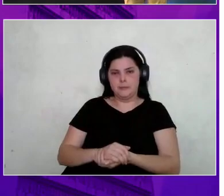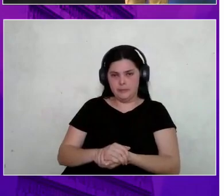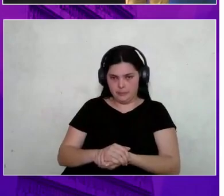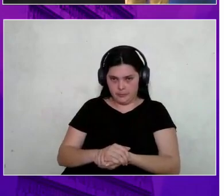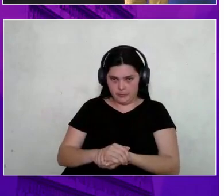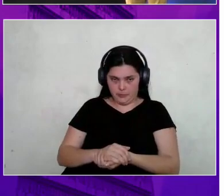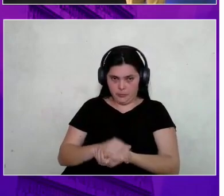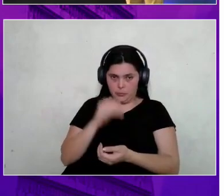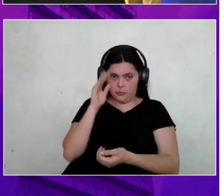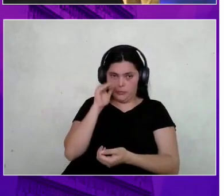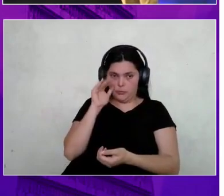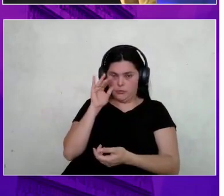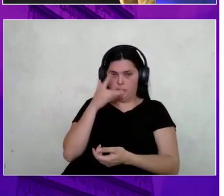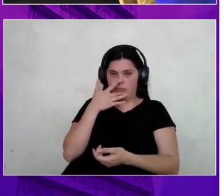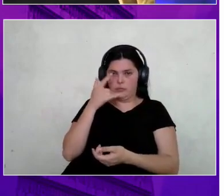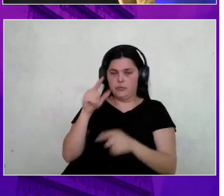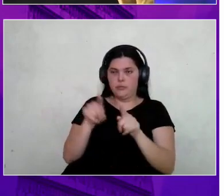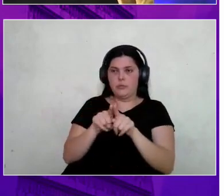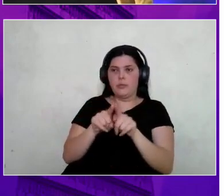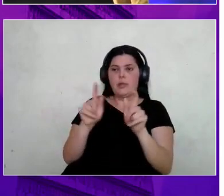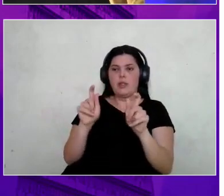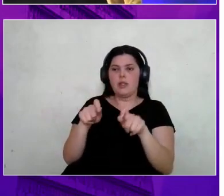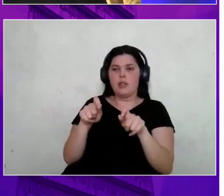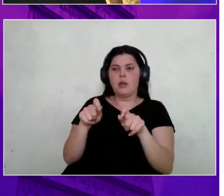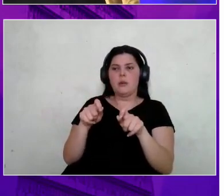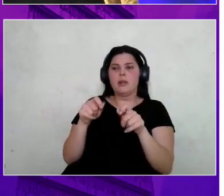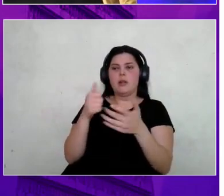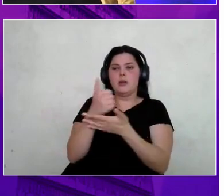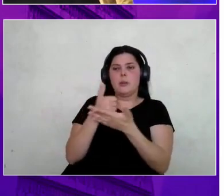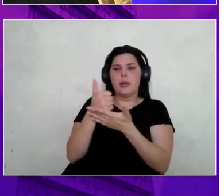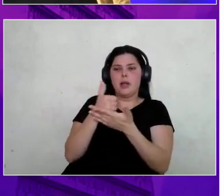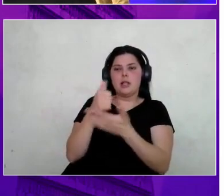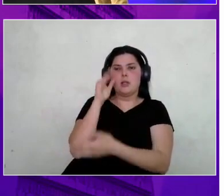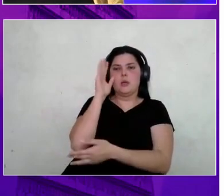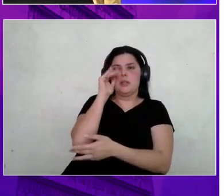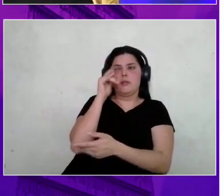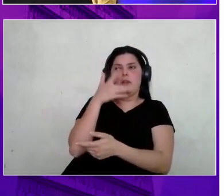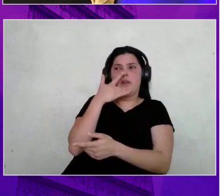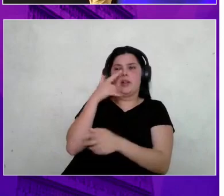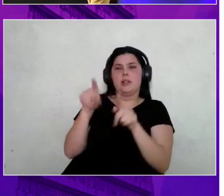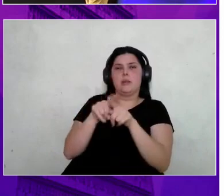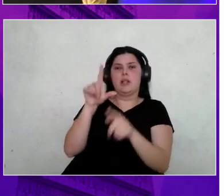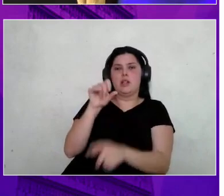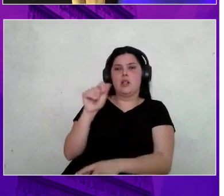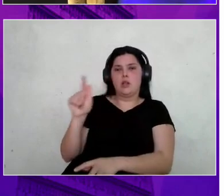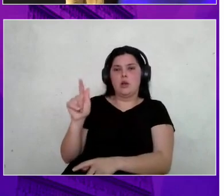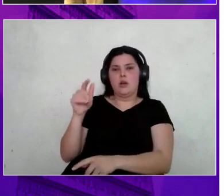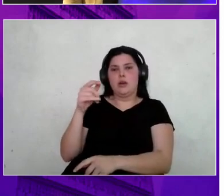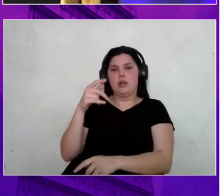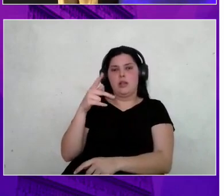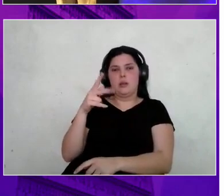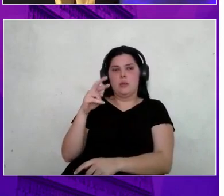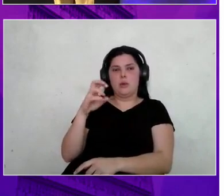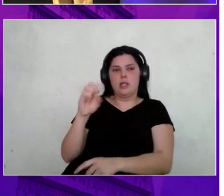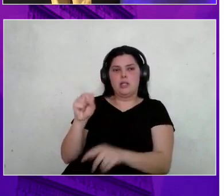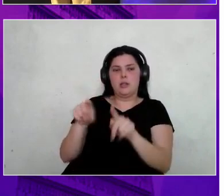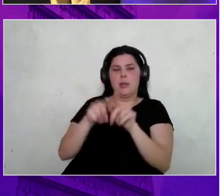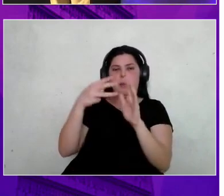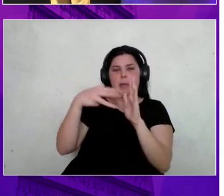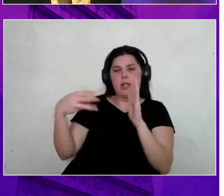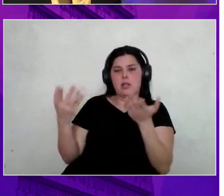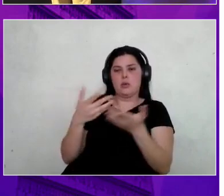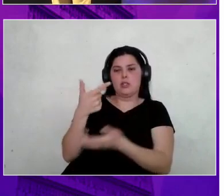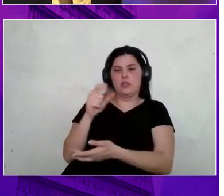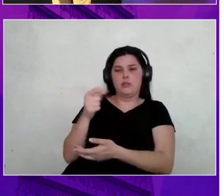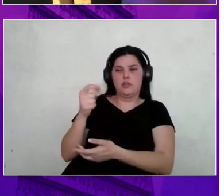Observabilidade, então aqui conseguimos ter todos os pilares da observabilidade, log, traces e métricas. Hoje, em 2023, usamos o